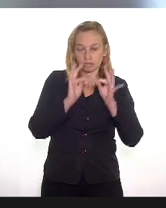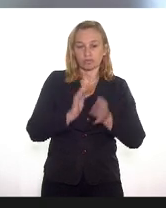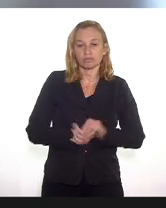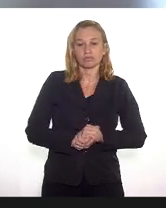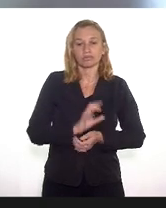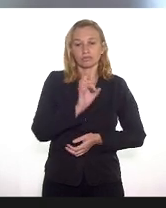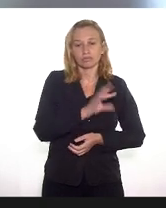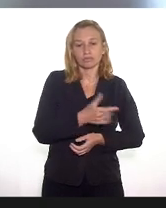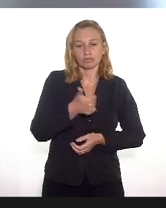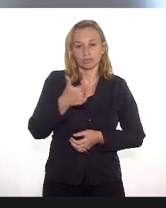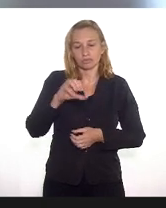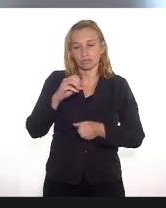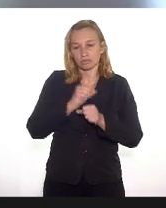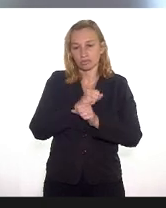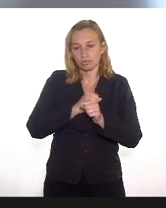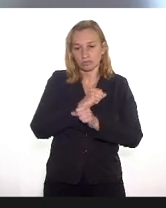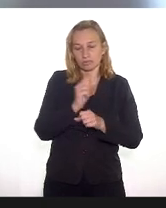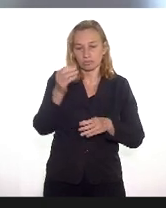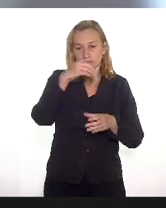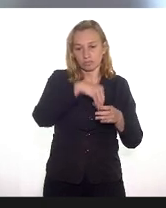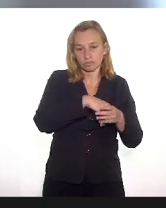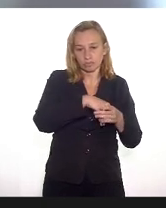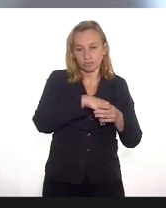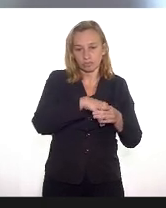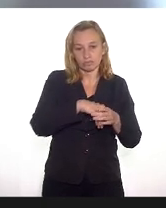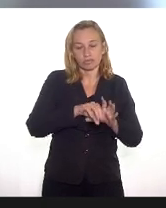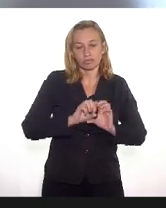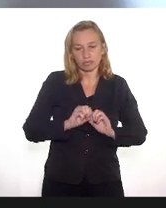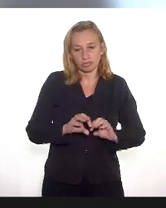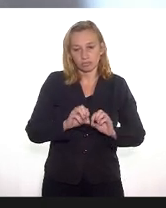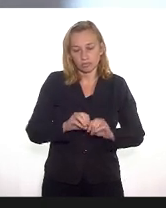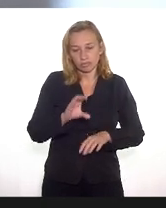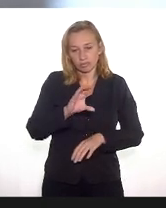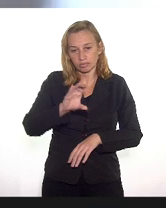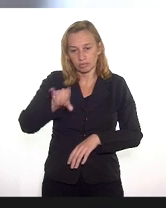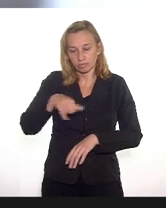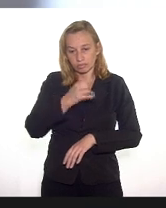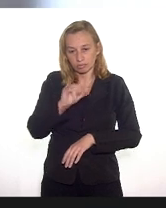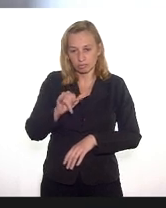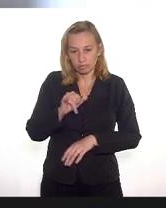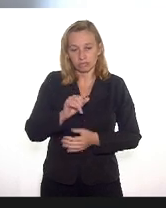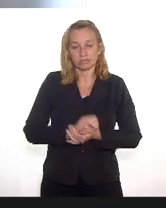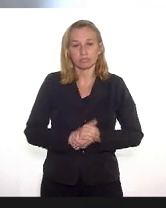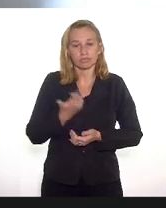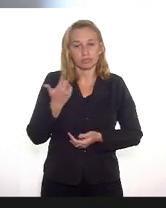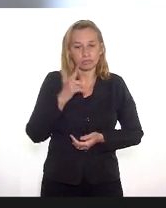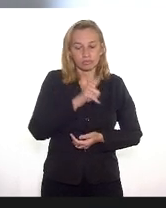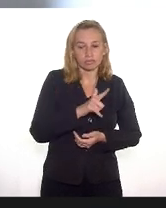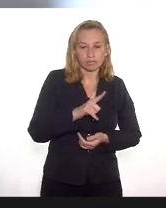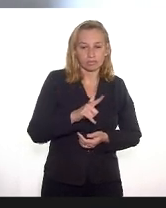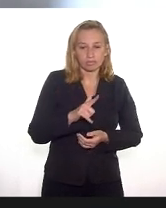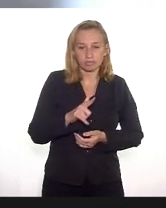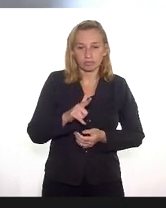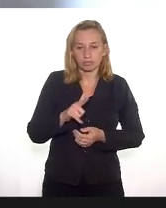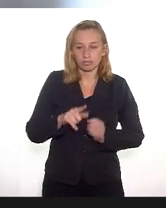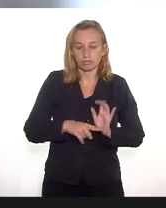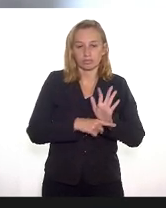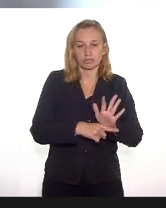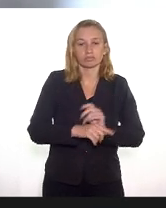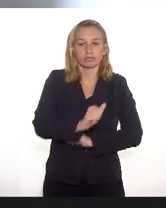últimos 10 anos, inserida nas escolas do Seja, conseguiram, né, atender aos